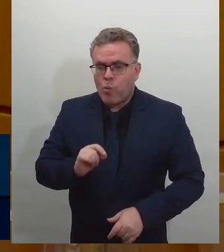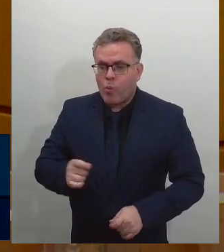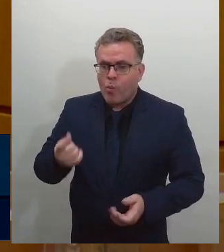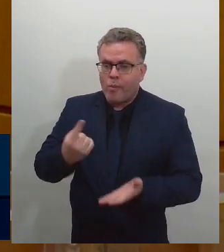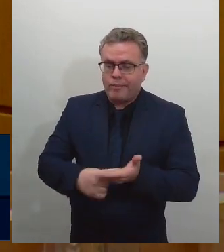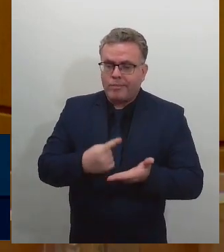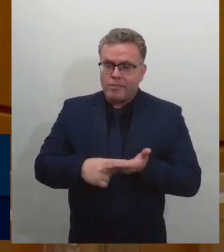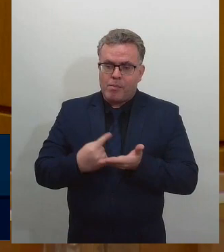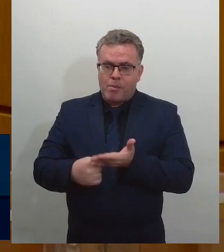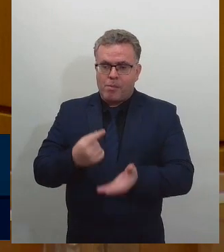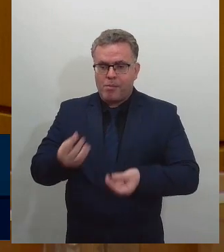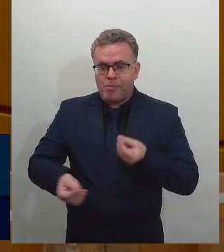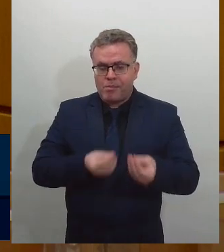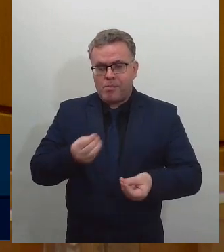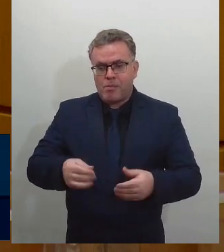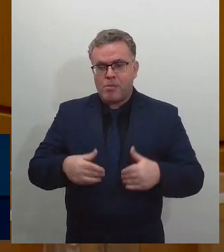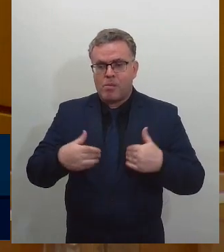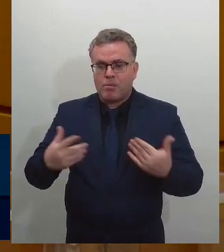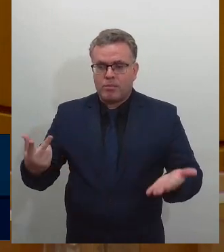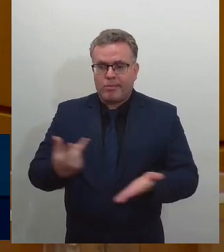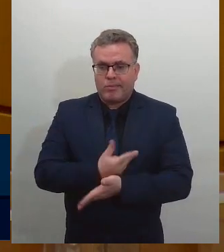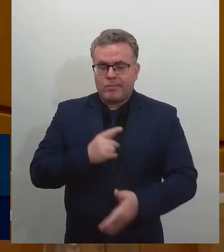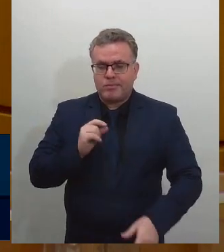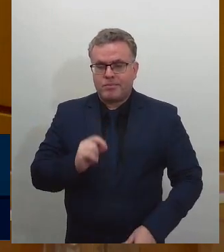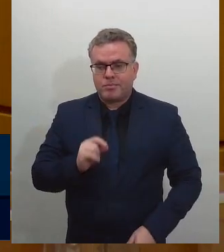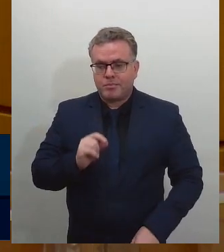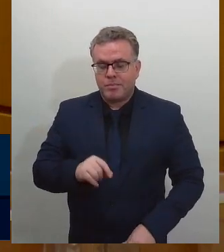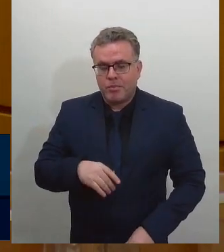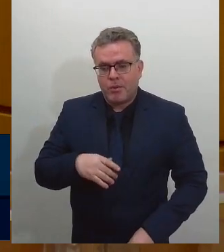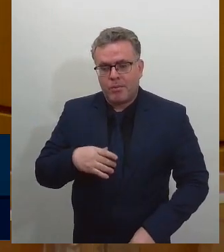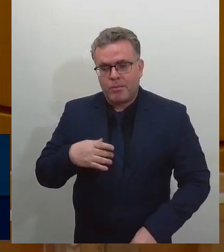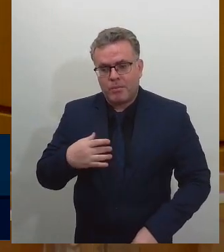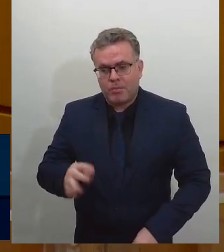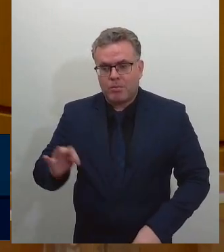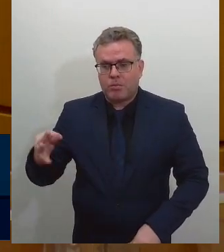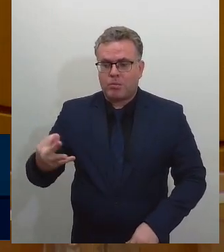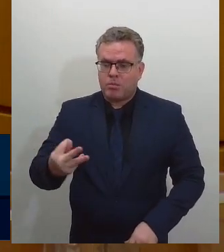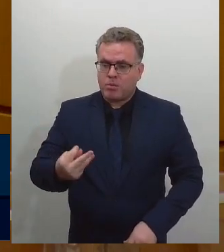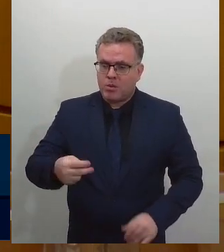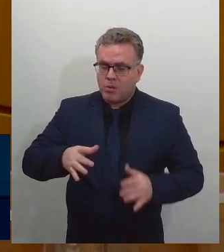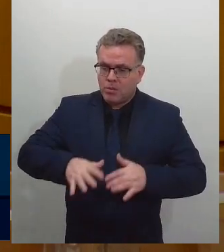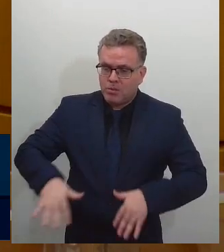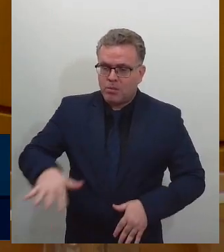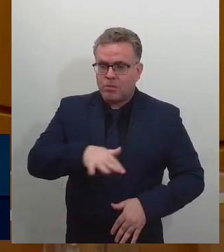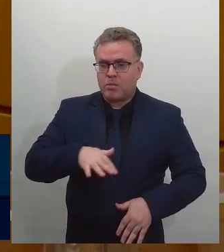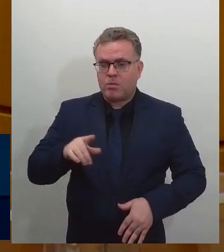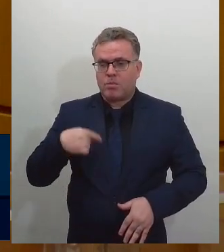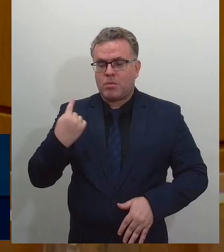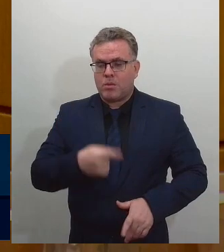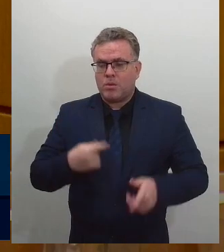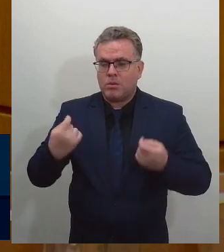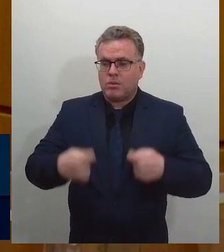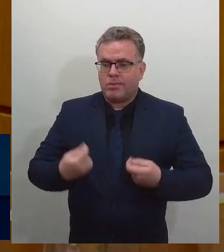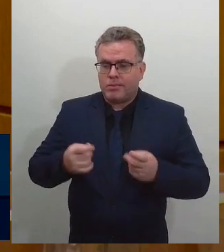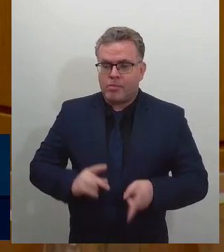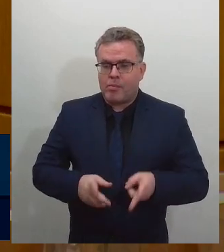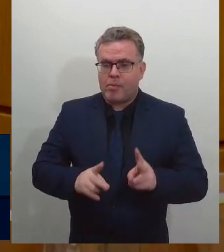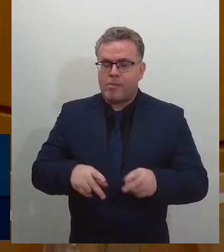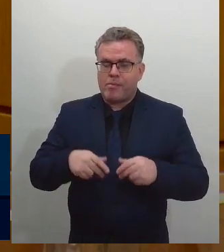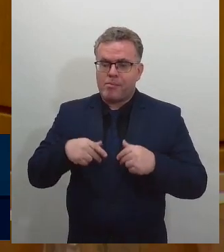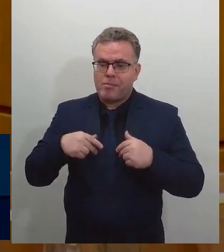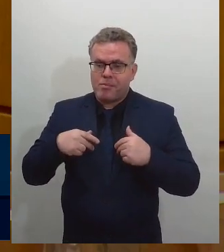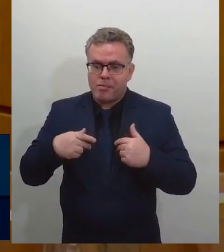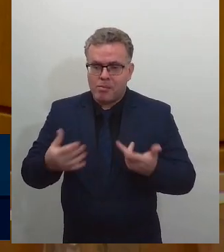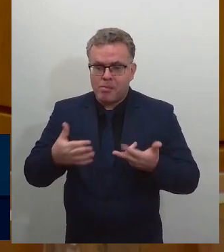está ocorrendo por conta do El Niño, por conta do clima, de tudo, mas nós precisamos dar uma solução rápida